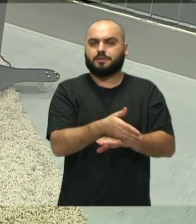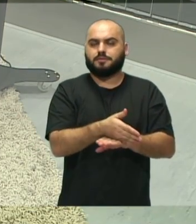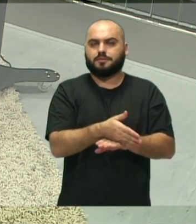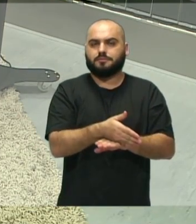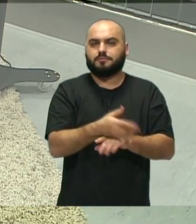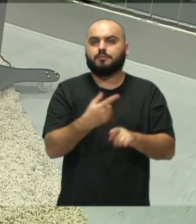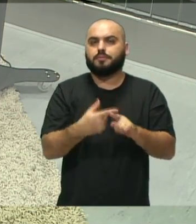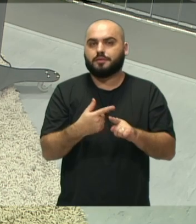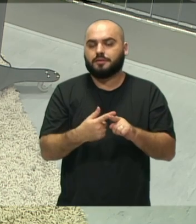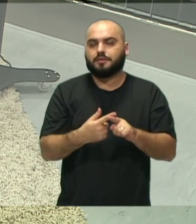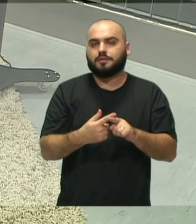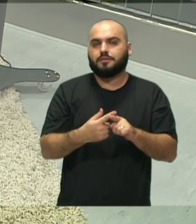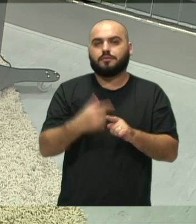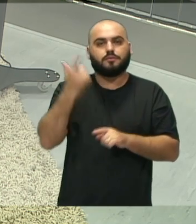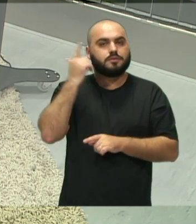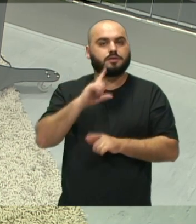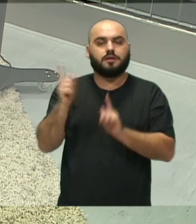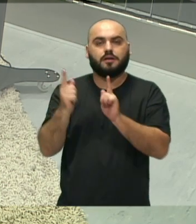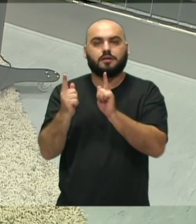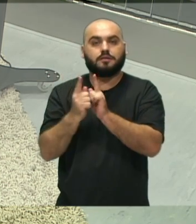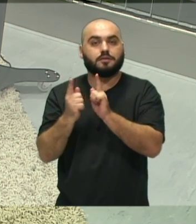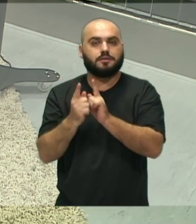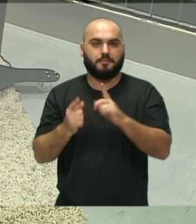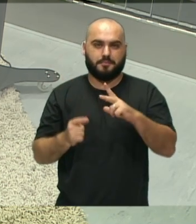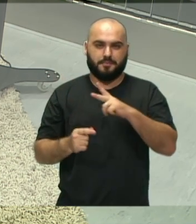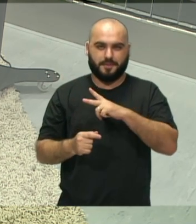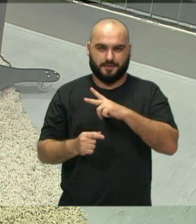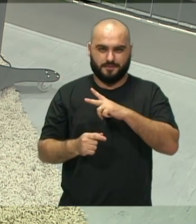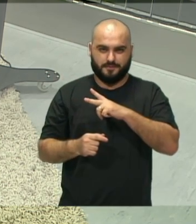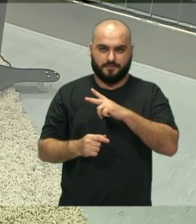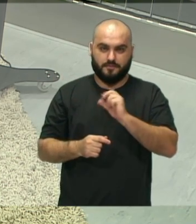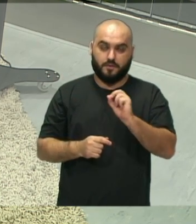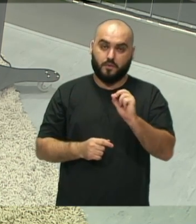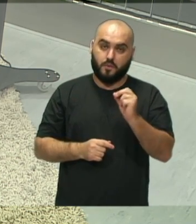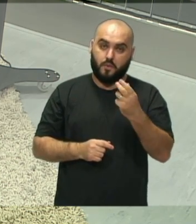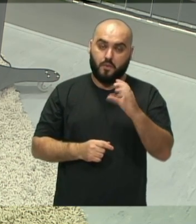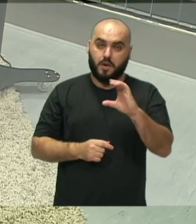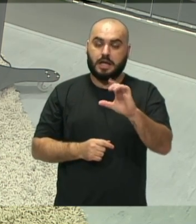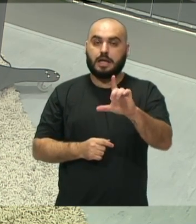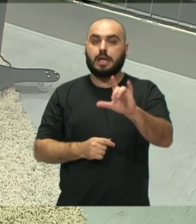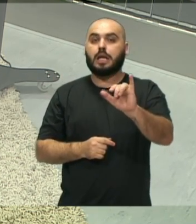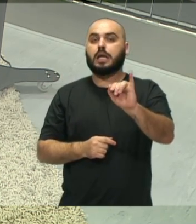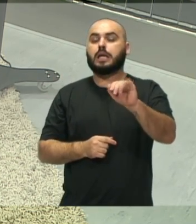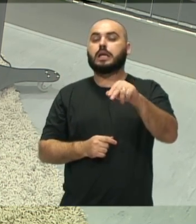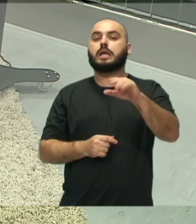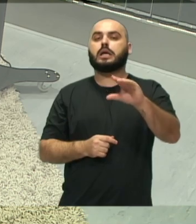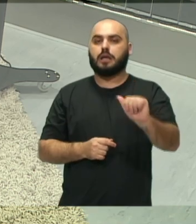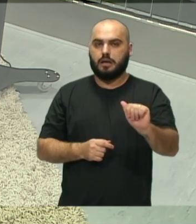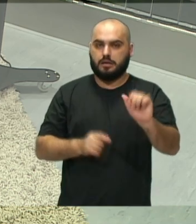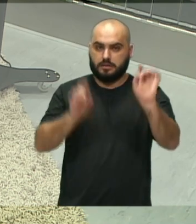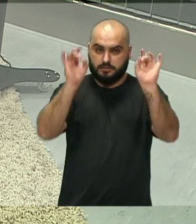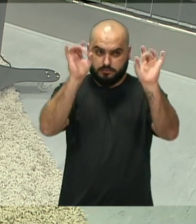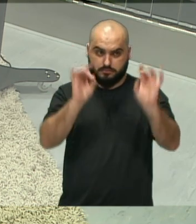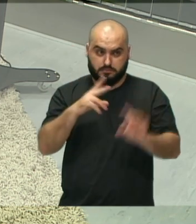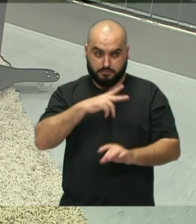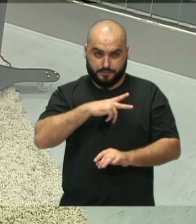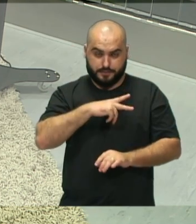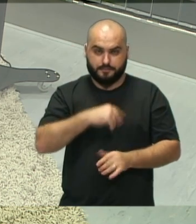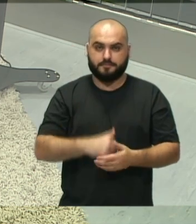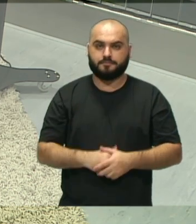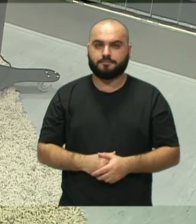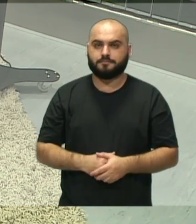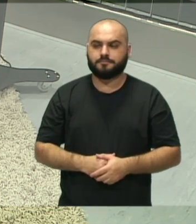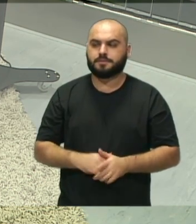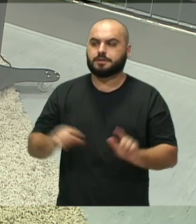até atender e trabalhar de forma particular ou em clínicas especializadas particulares. Como superar